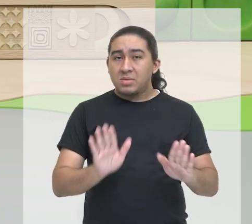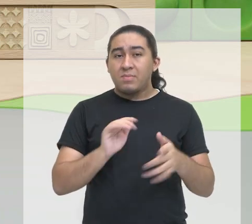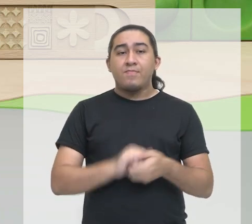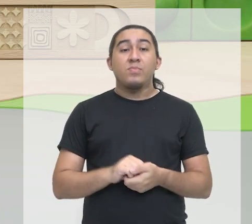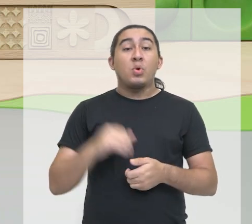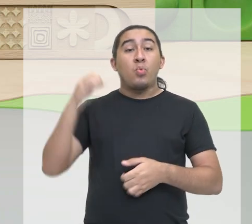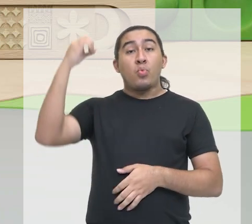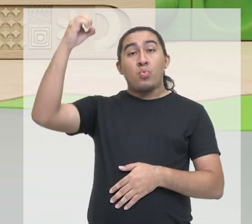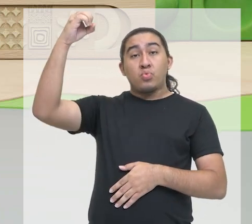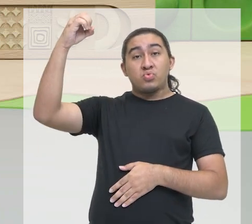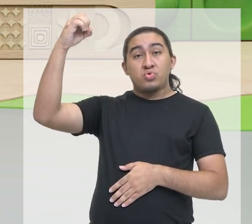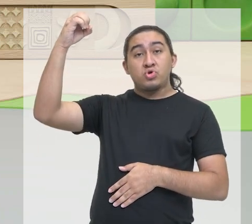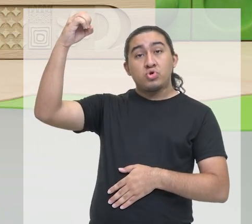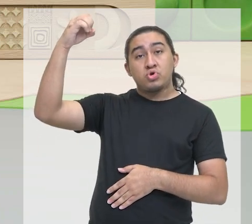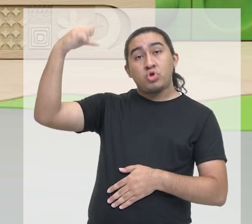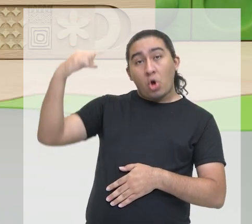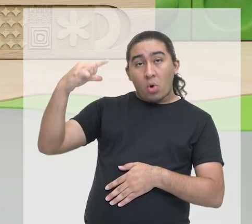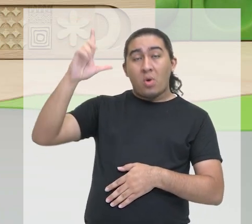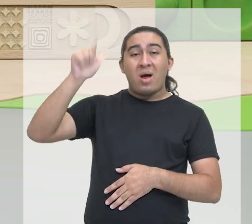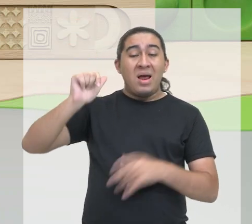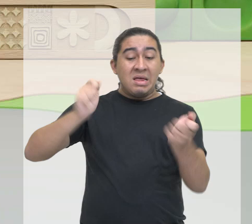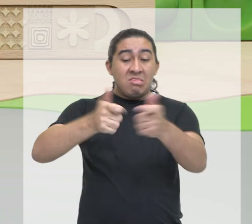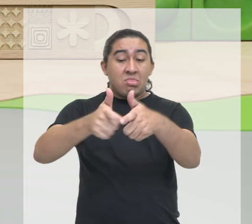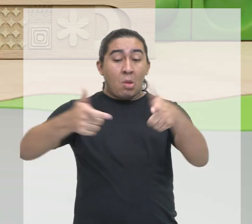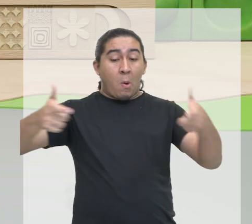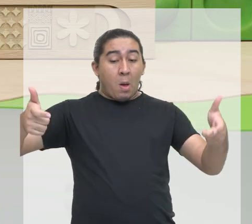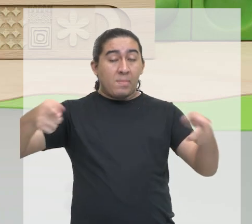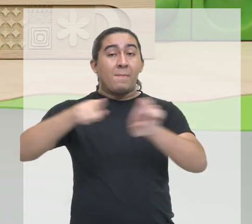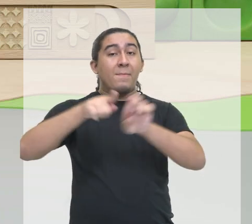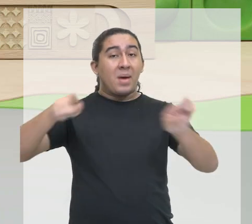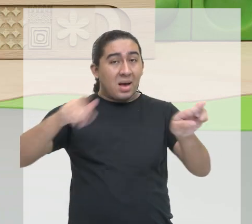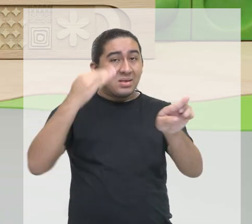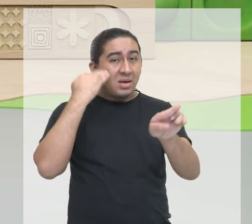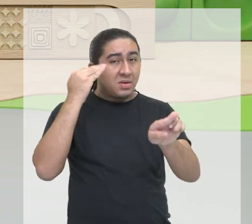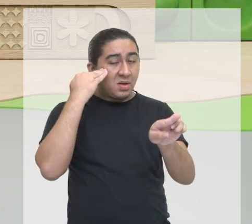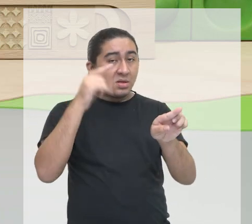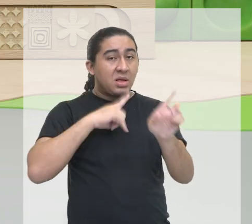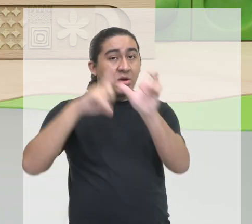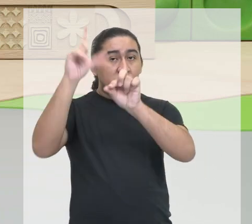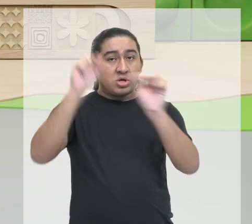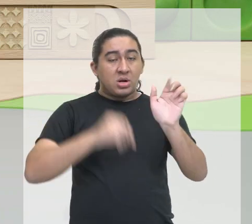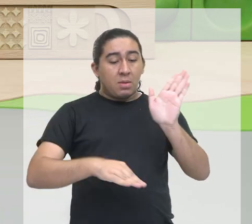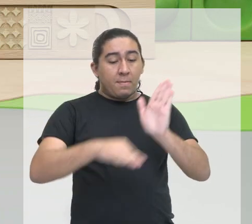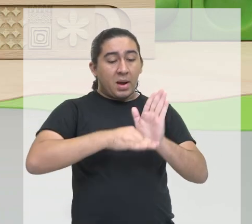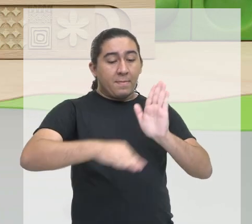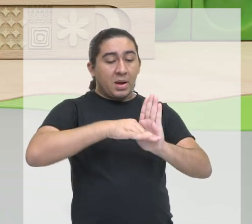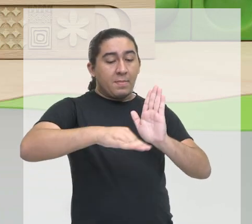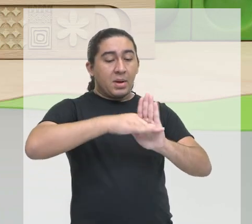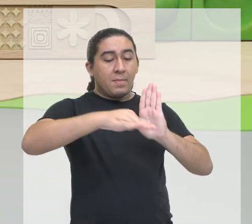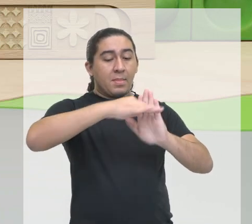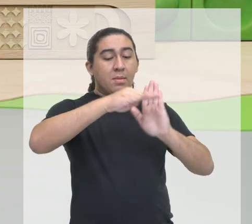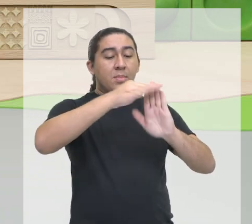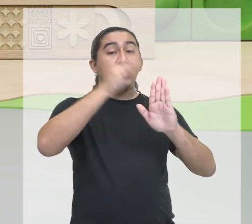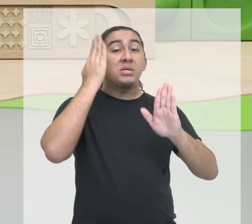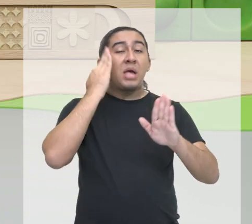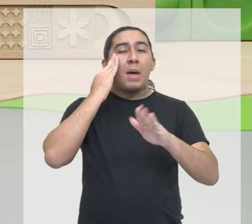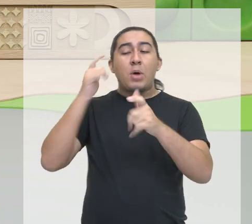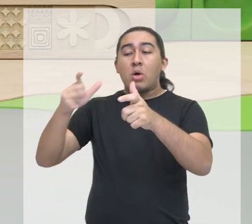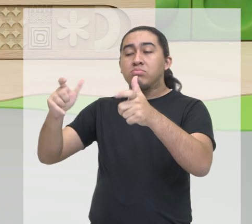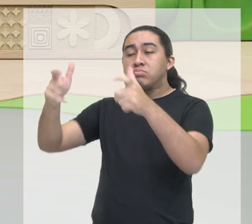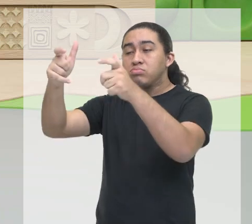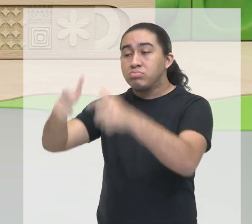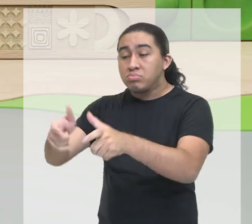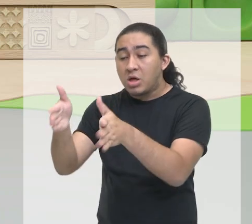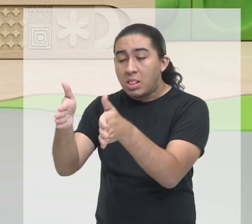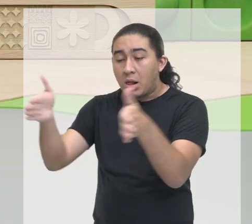Mesmo o Sol sendo algo tão gigantesco, na classificação das estrelas, de modo geral, com base ali no seu tamanho,